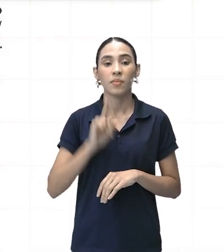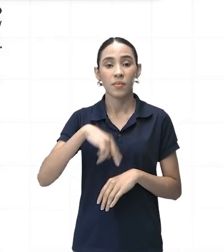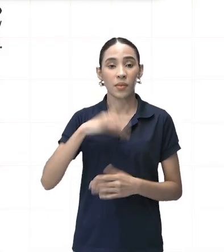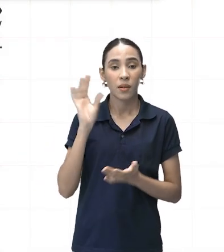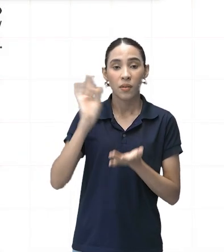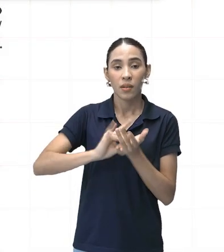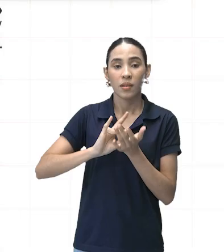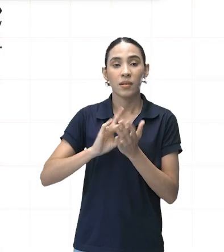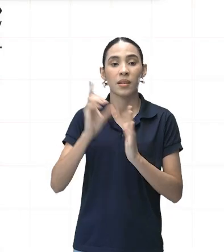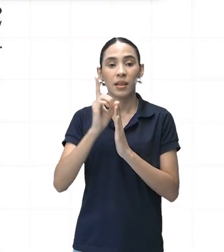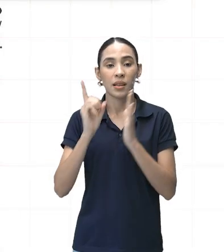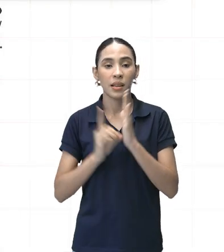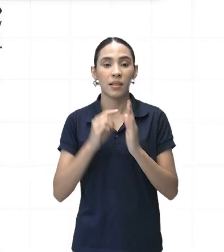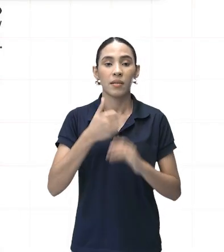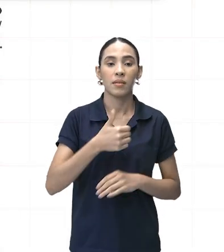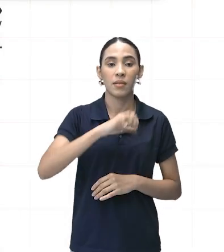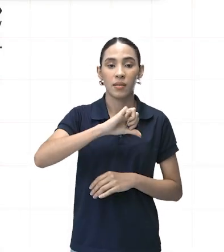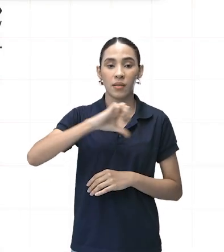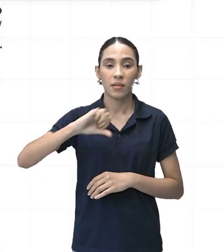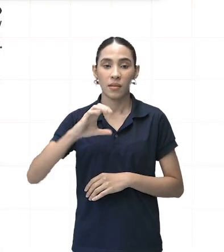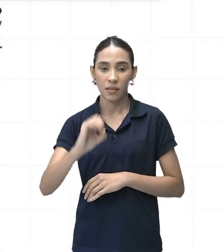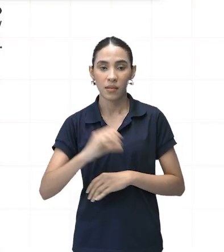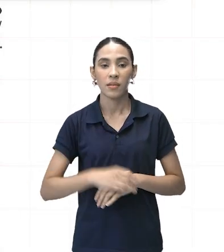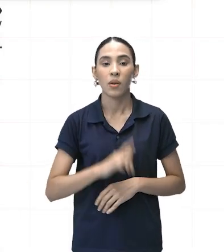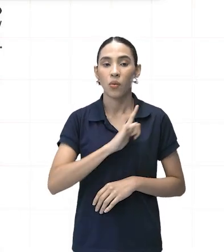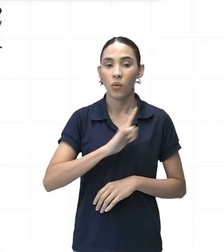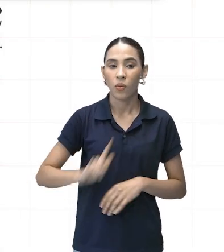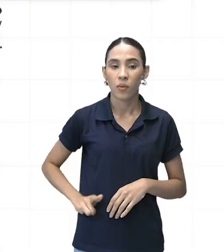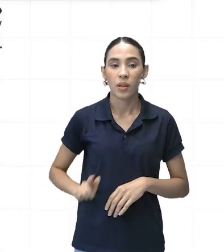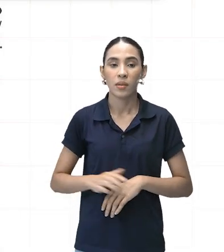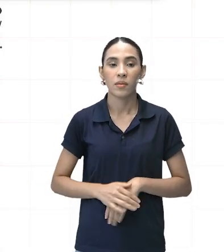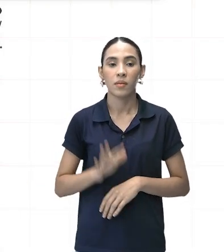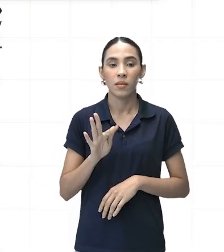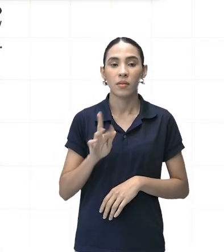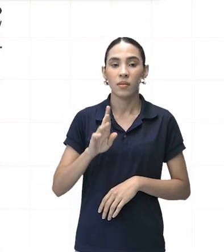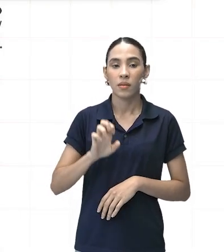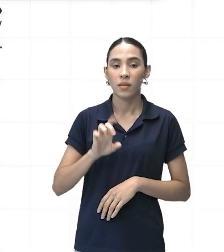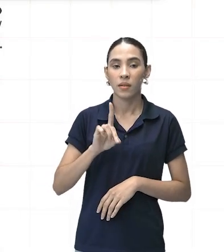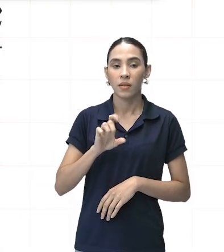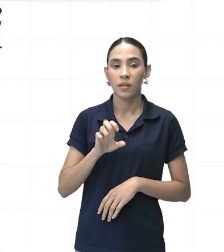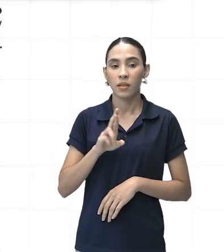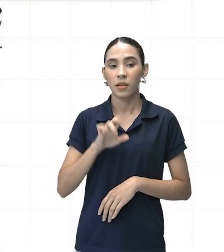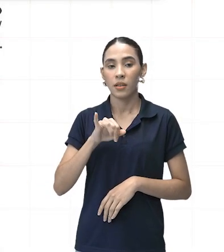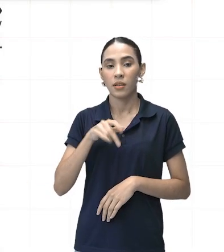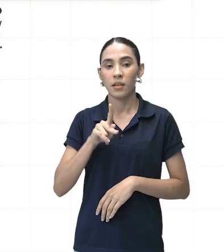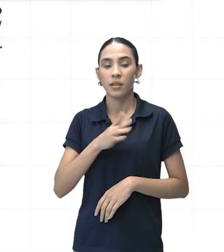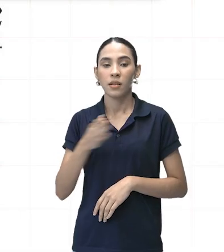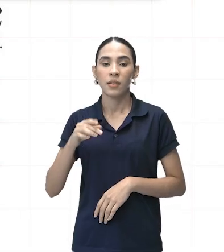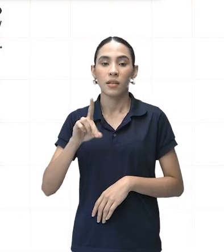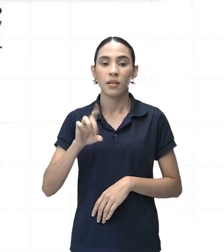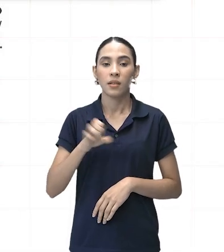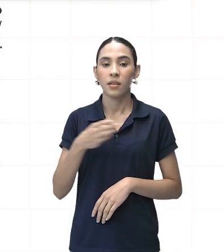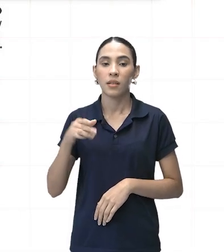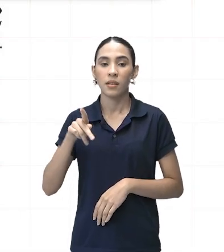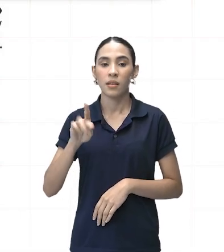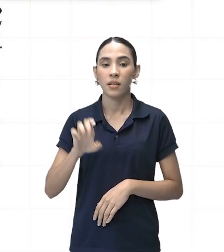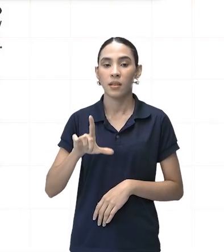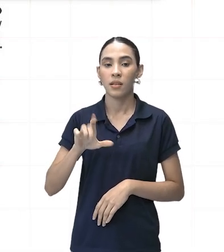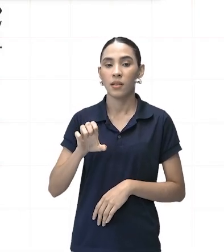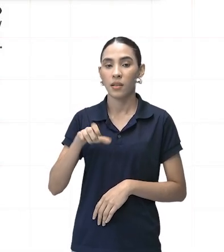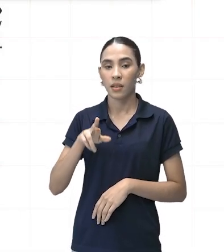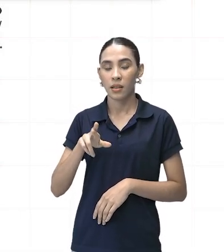foi oficializado aí na década de 90, né, no governo de Frederick de Klerk, com o fim das